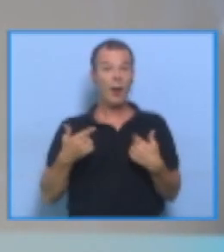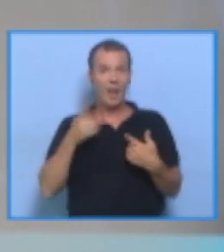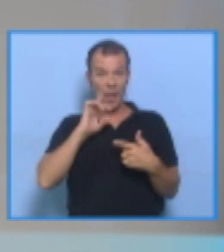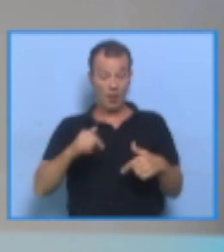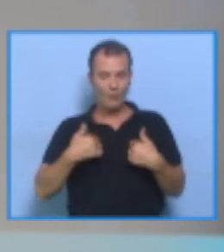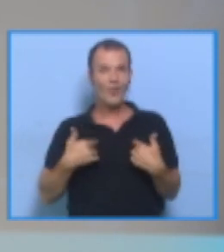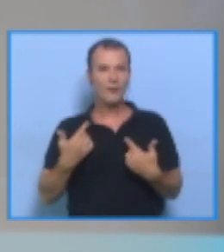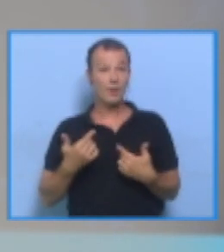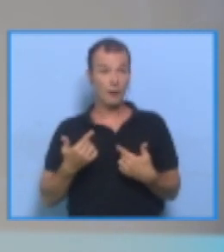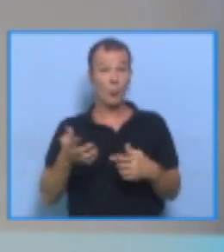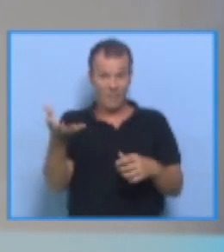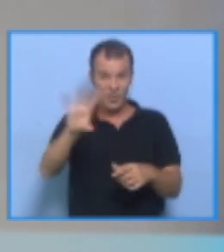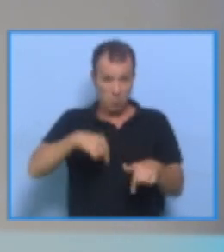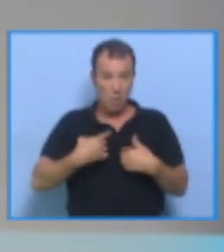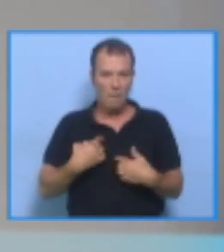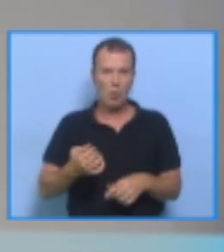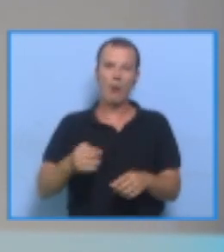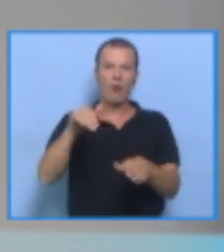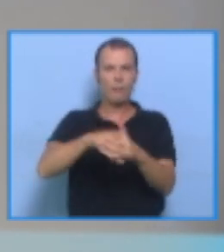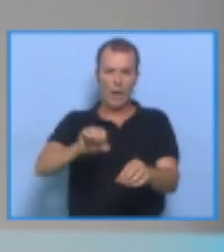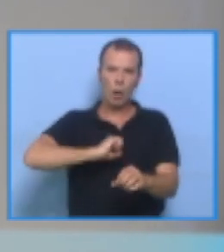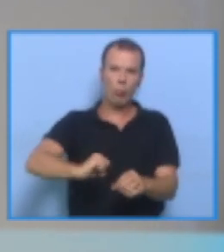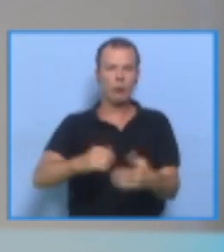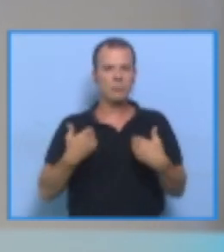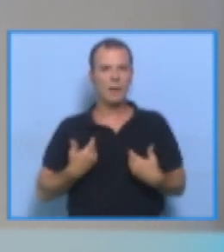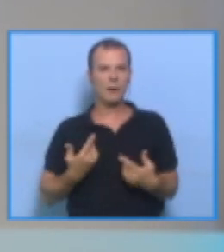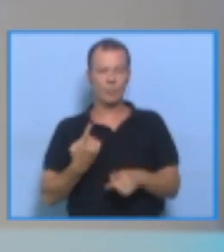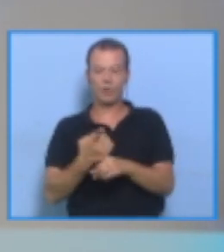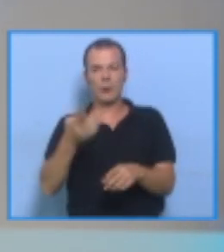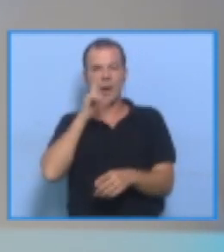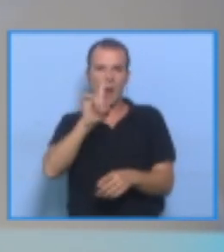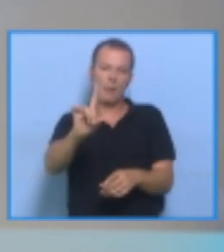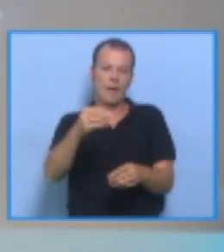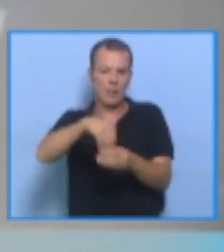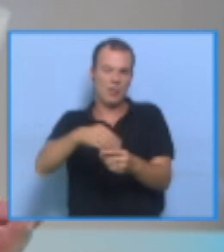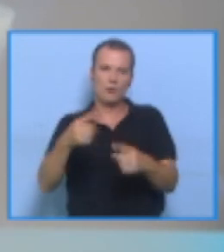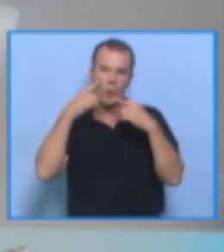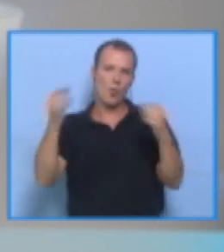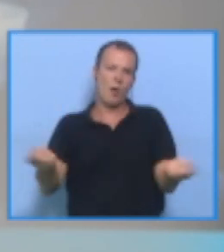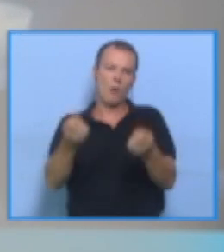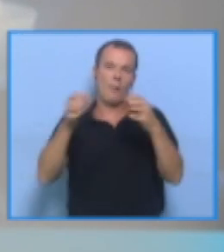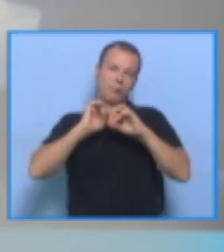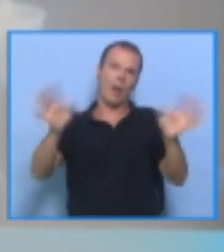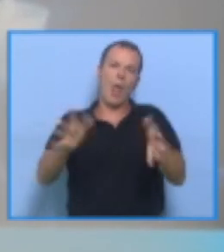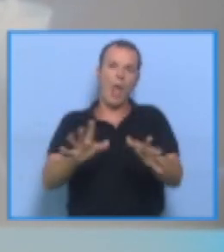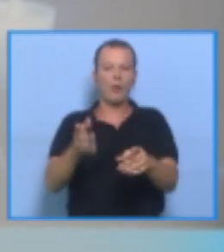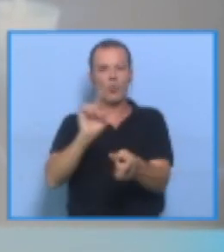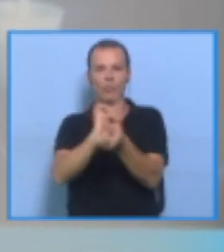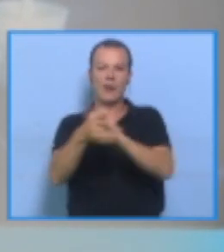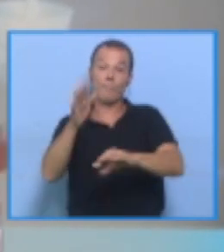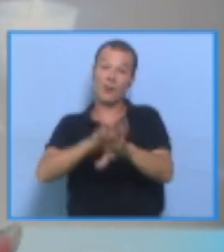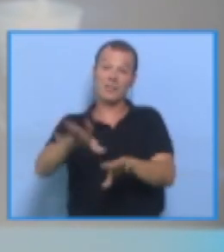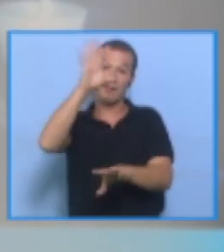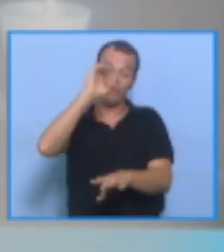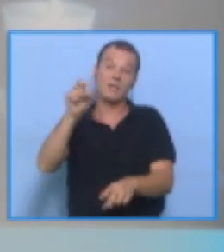a votar contra. Ela não é muito popular dentro da Alemanha, porque ela é Ministra da Defesa e a Defesa